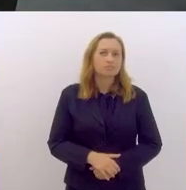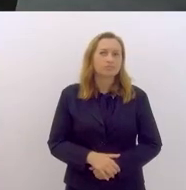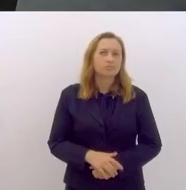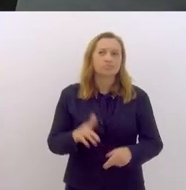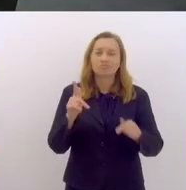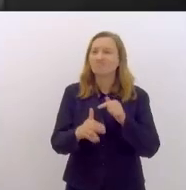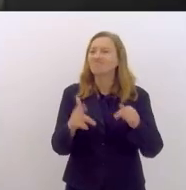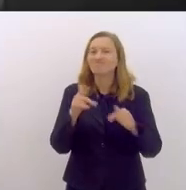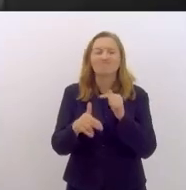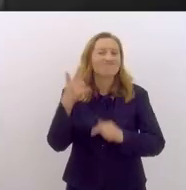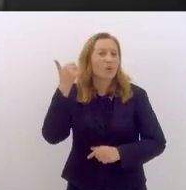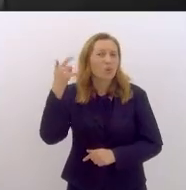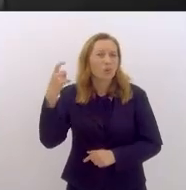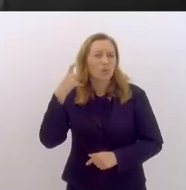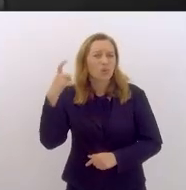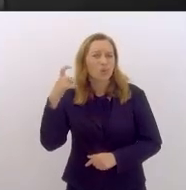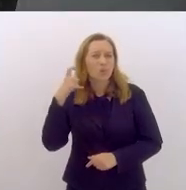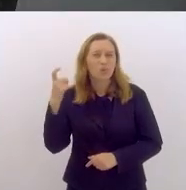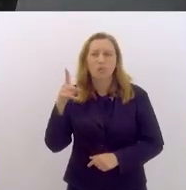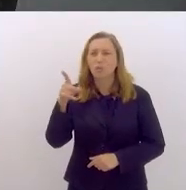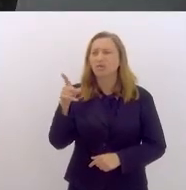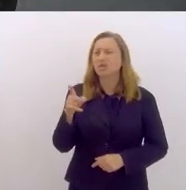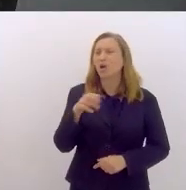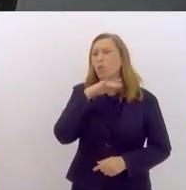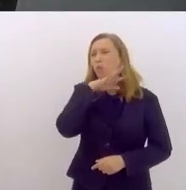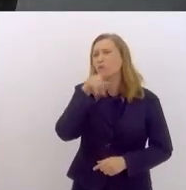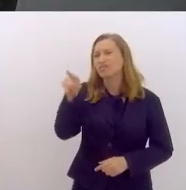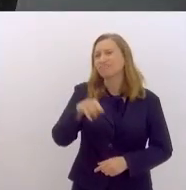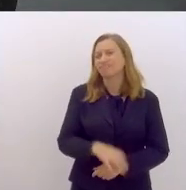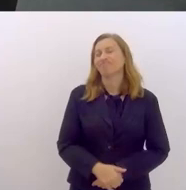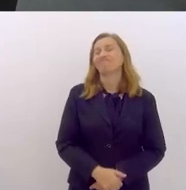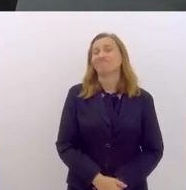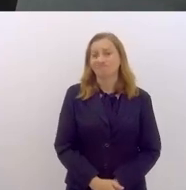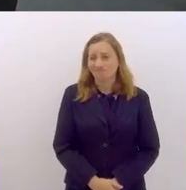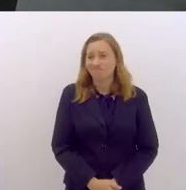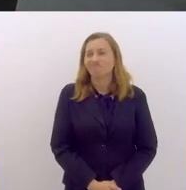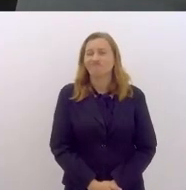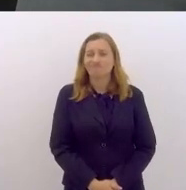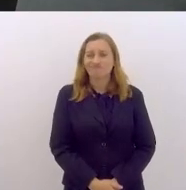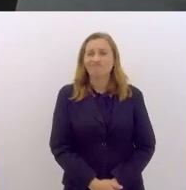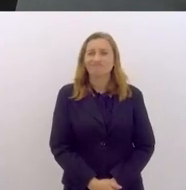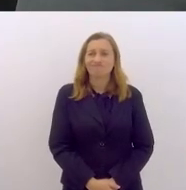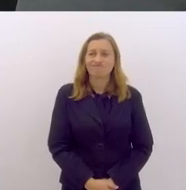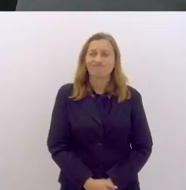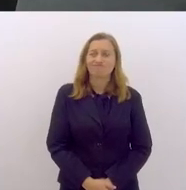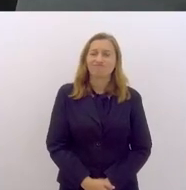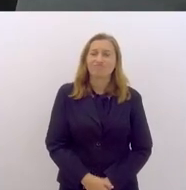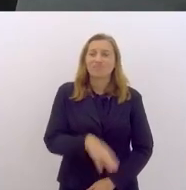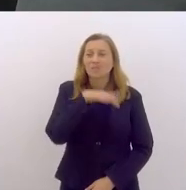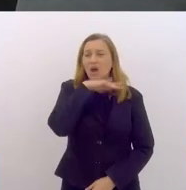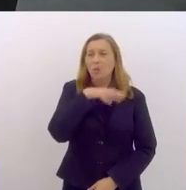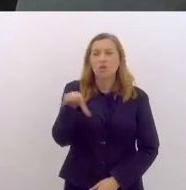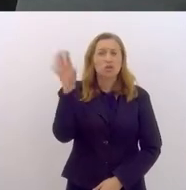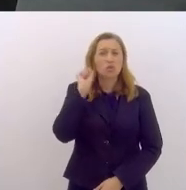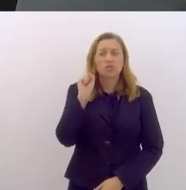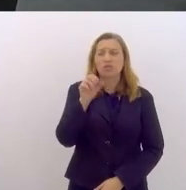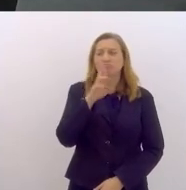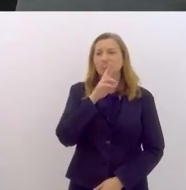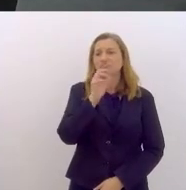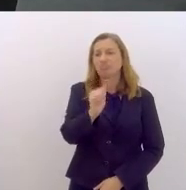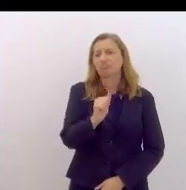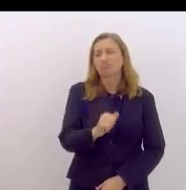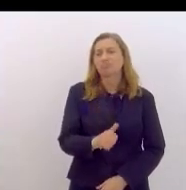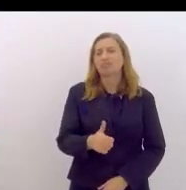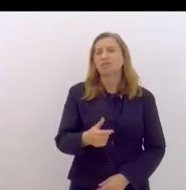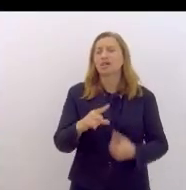É que o seu som não está chegando aqui, Rodrigo. Seu som está... Artigo 12. O